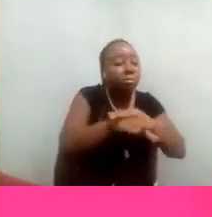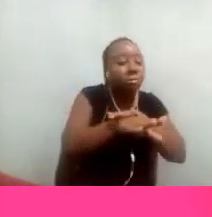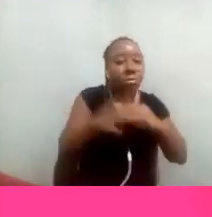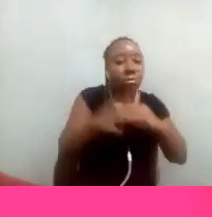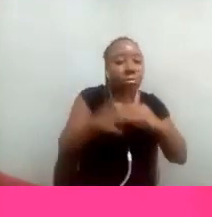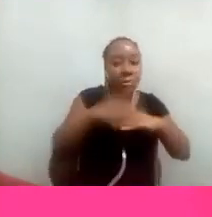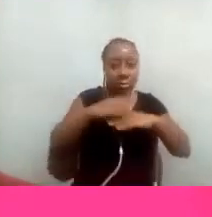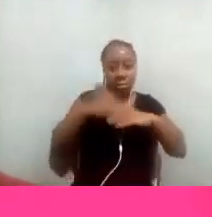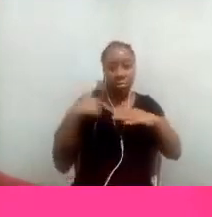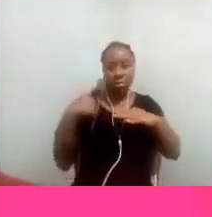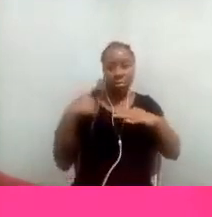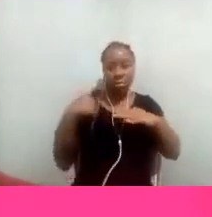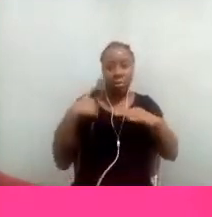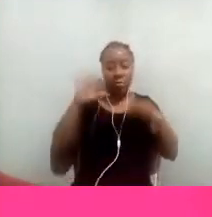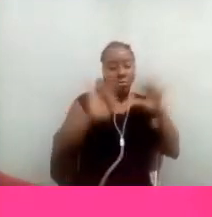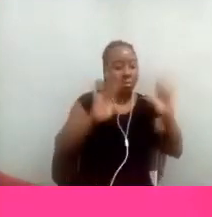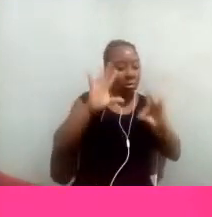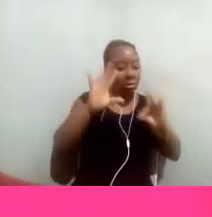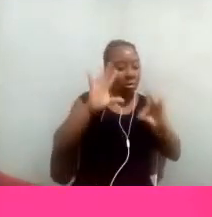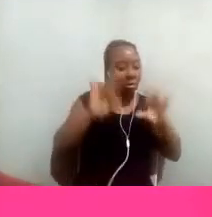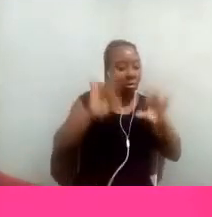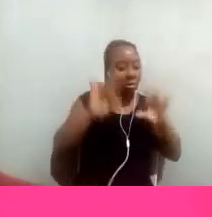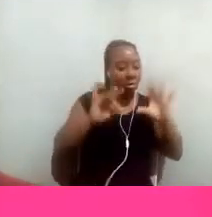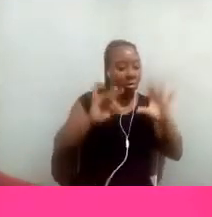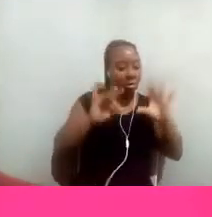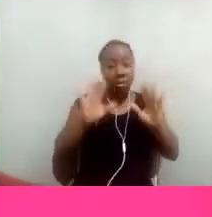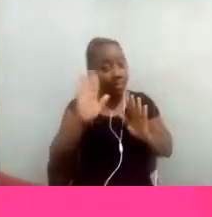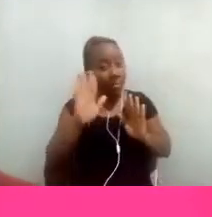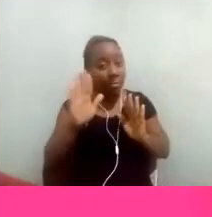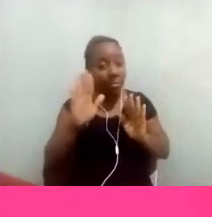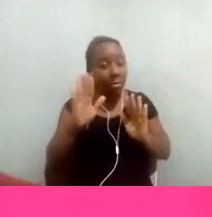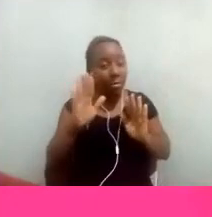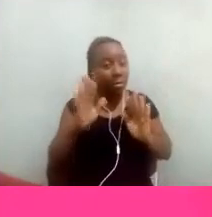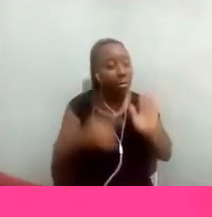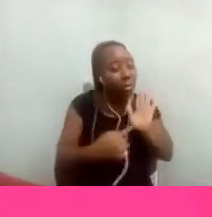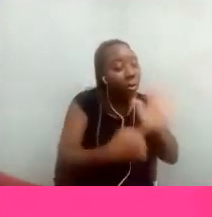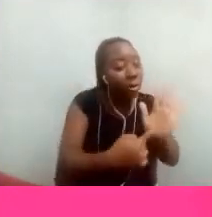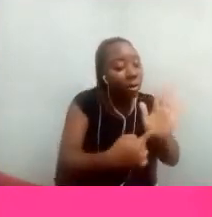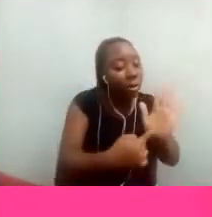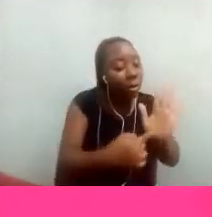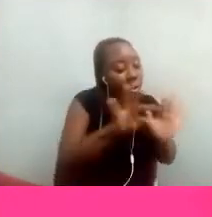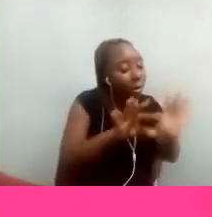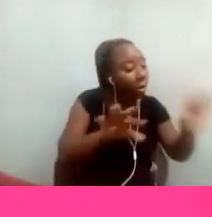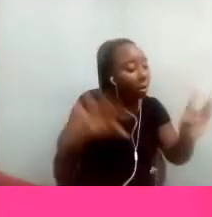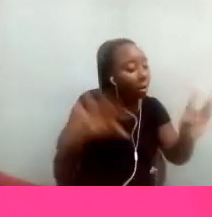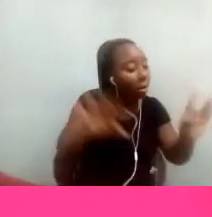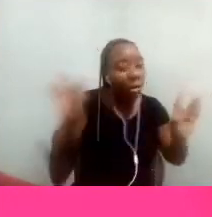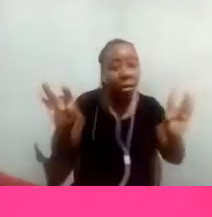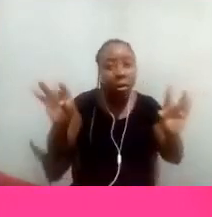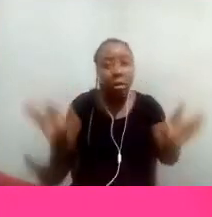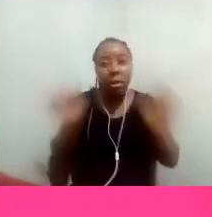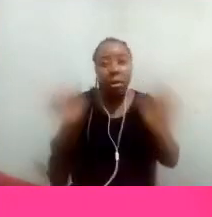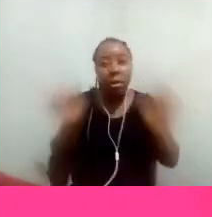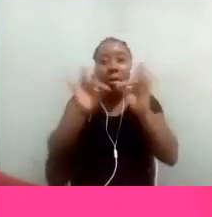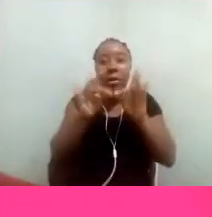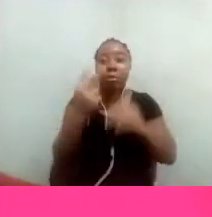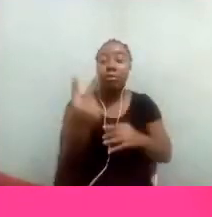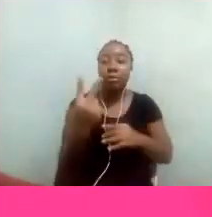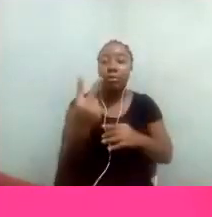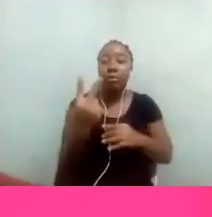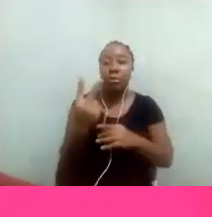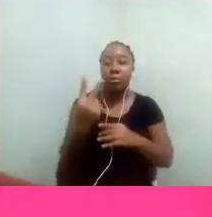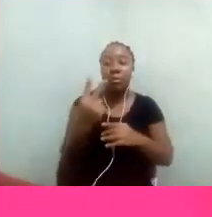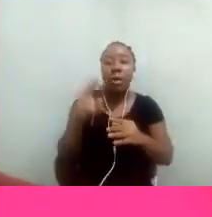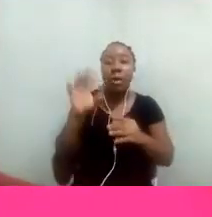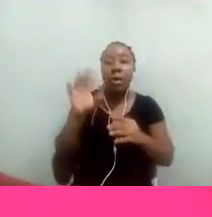fazer a colagem. Só que nesse caso, agora, eu tenho duas bordas, porque eu fiz aqui e fiz aqui. Só que na hora de